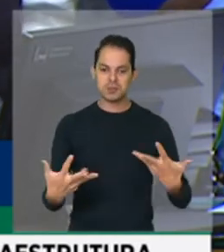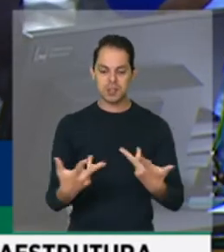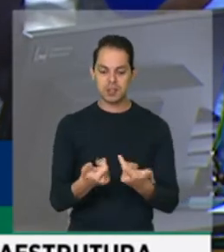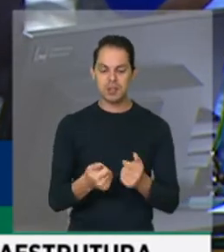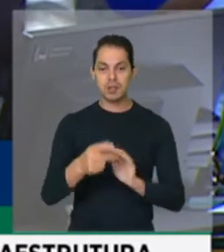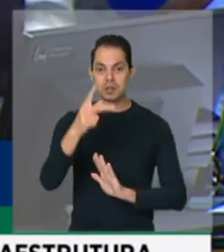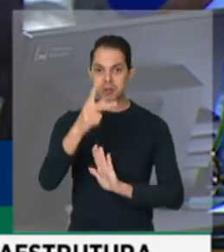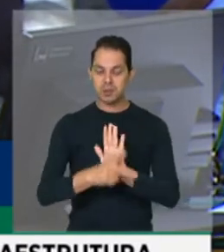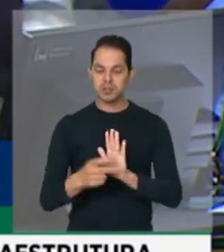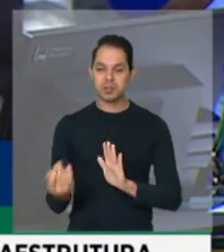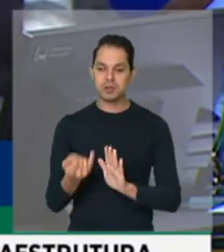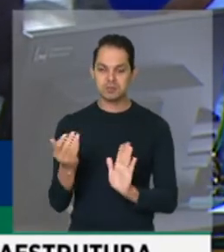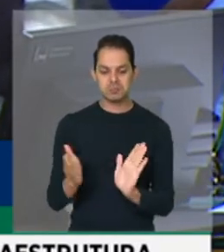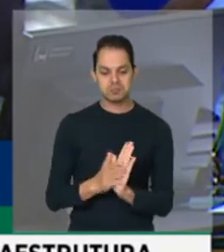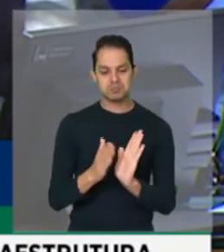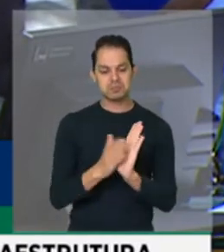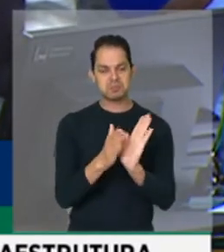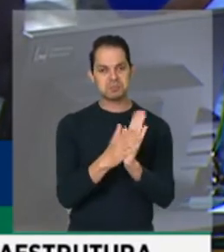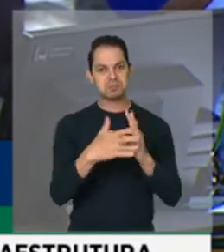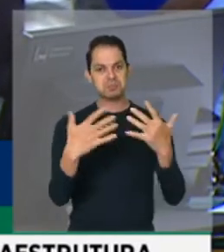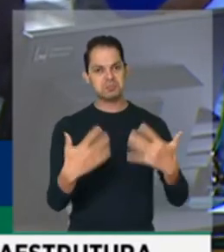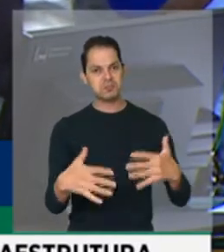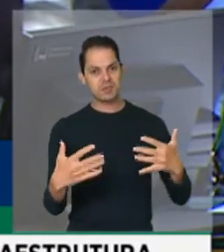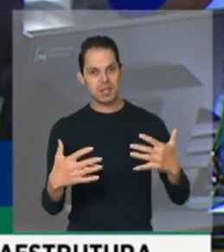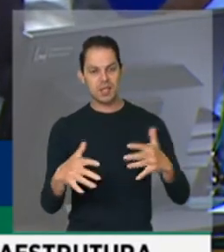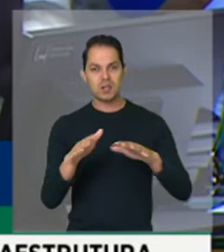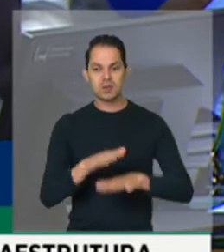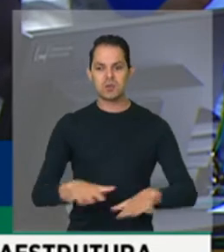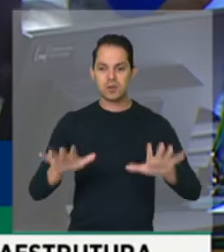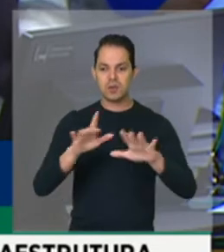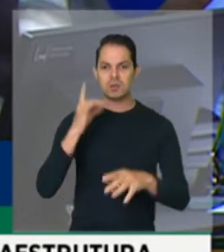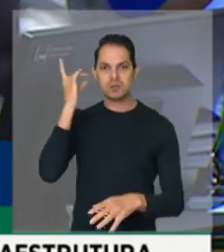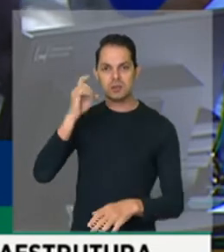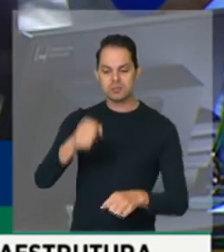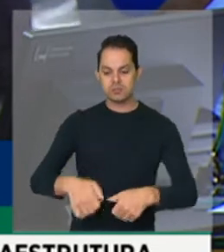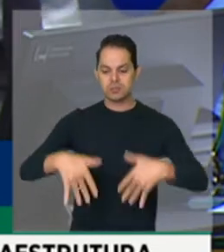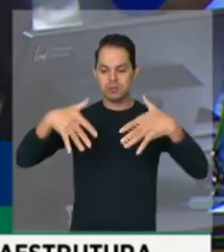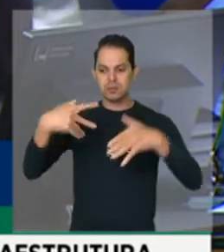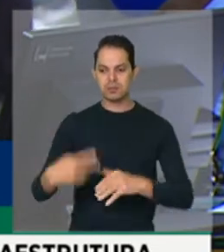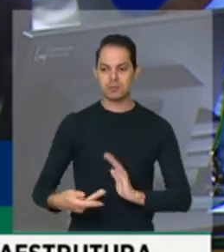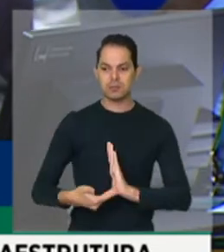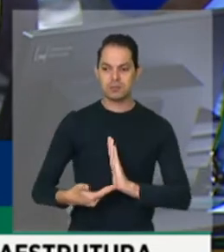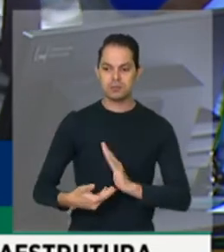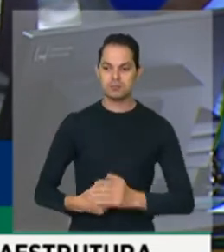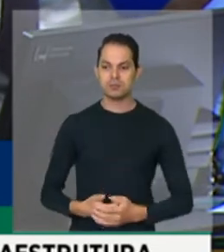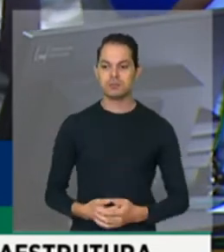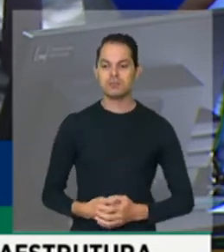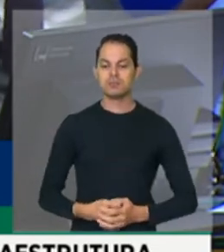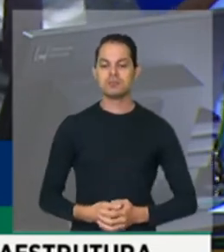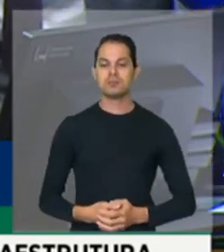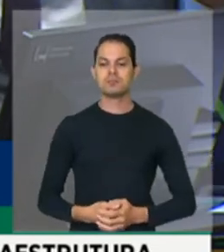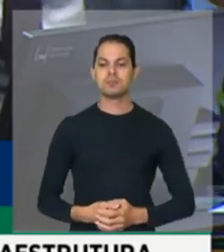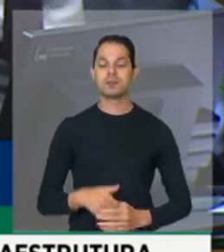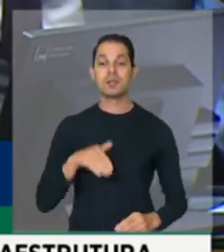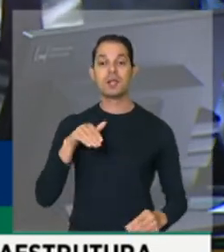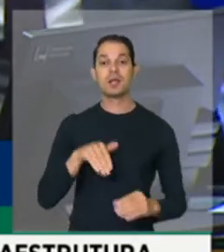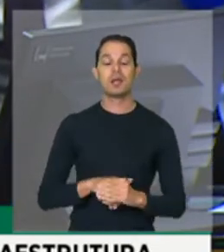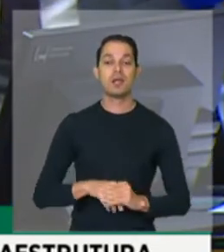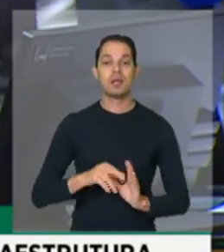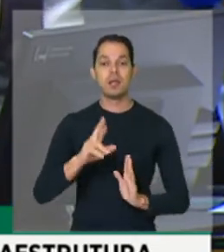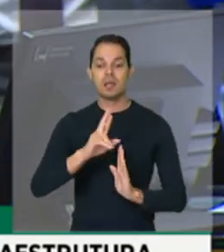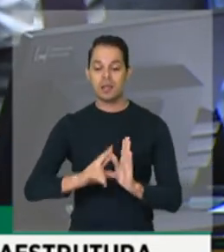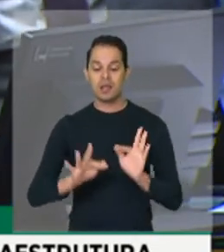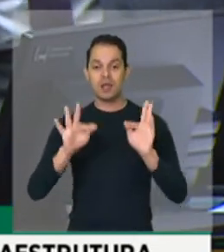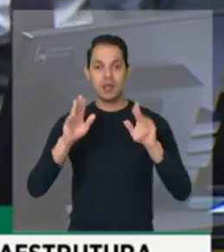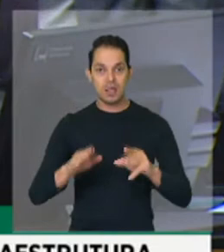relevância. Merecem todos os elogios dos deputados e deputadas do plenário desta casa. Em votação, a redação final, aqueles